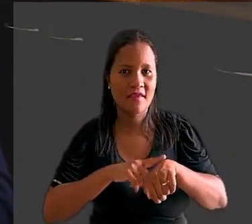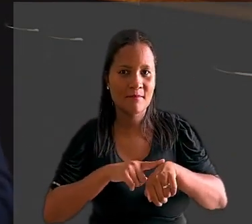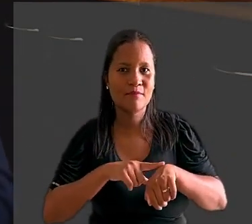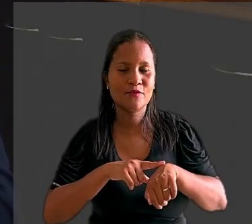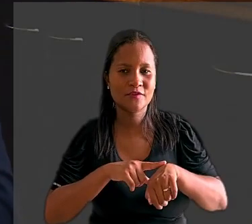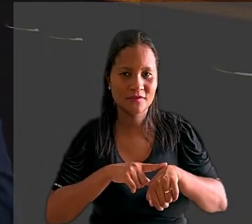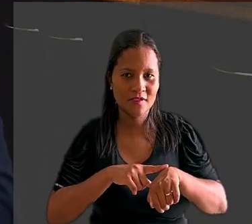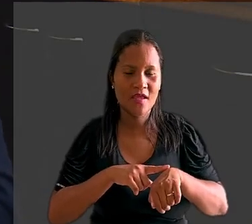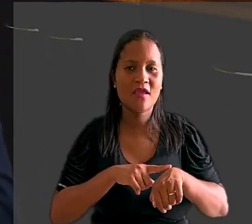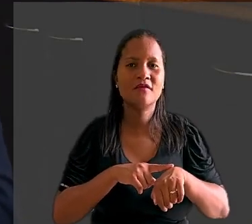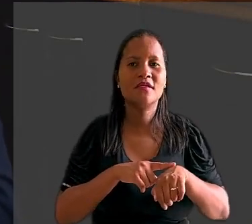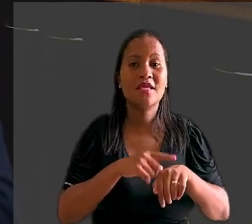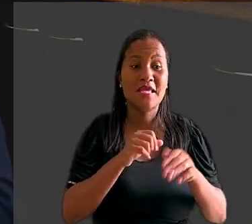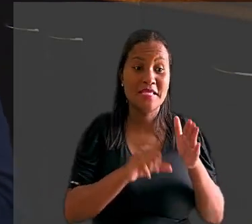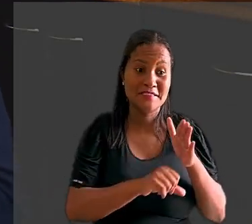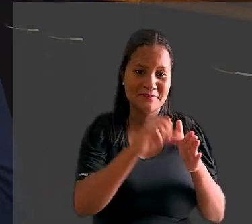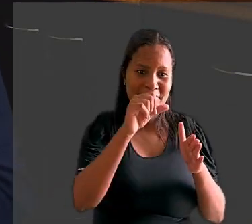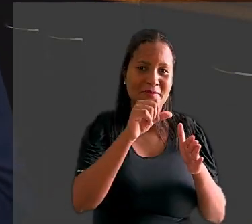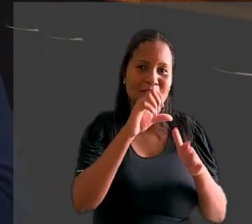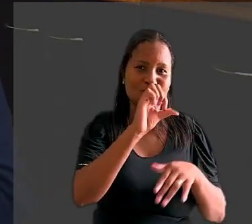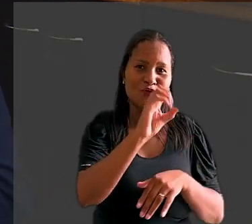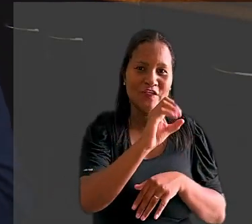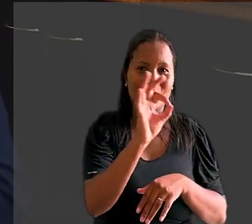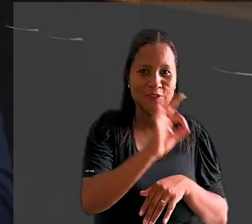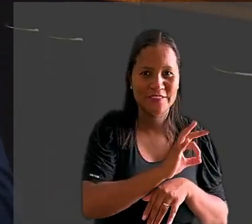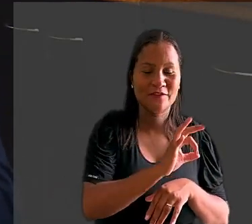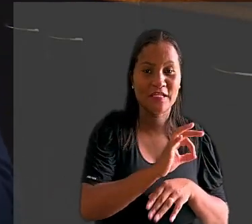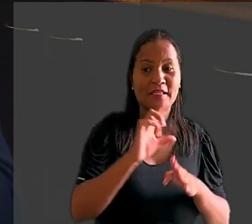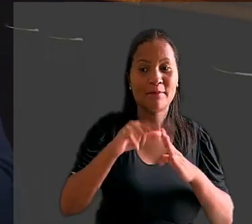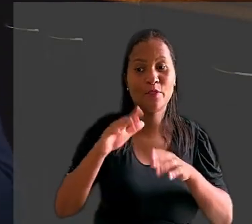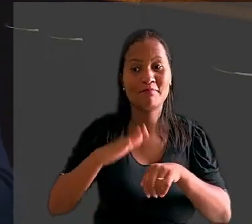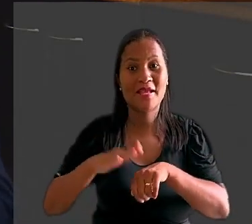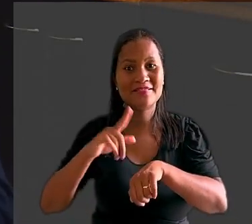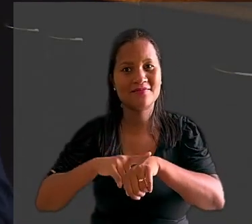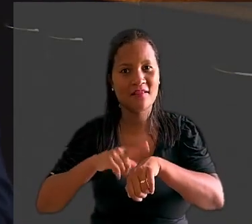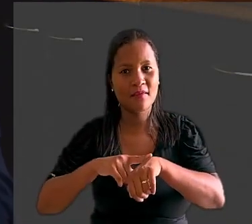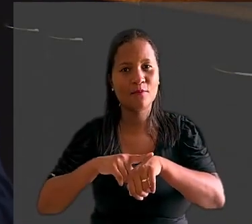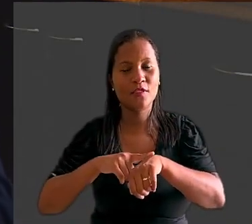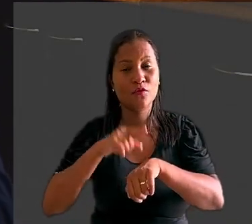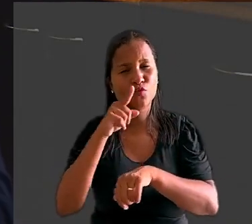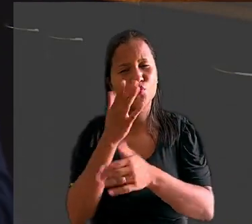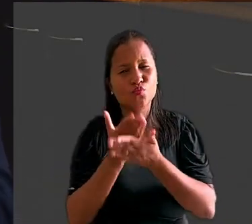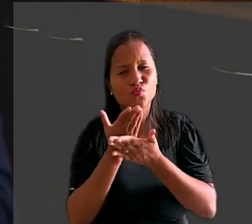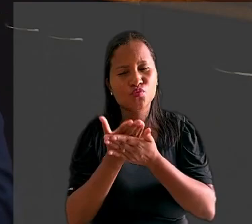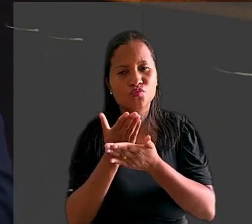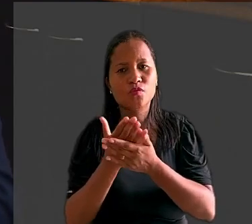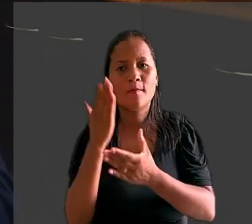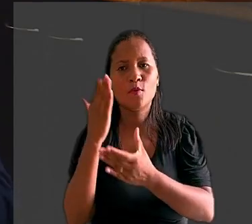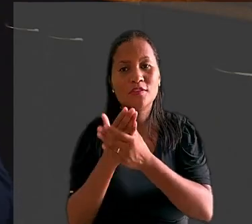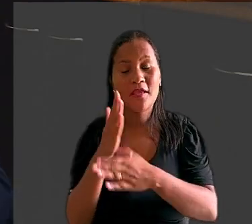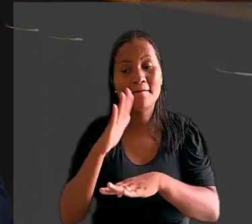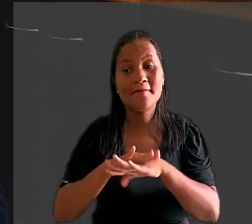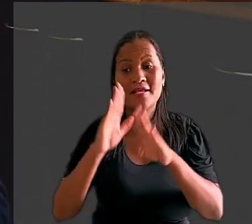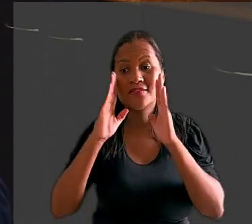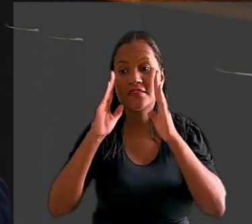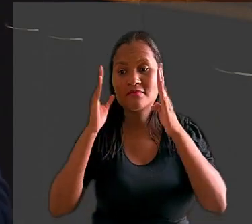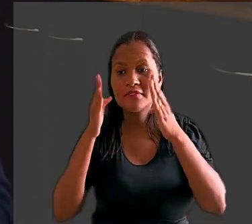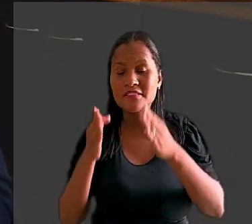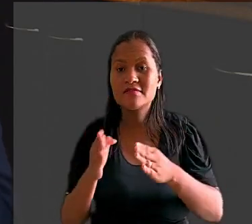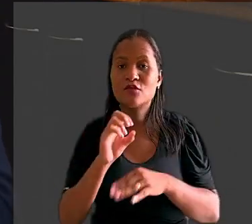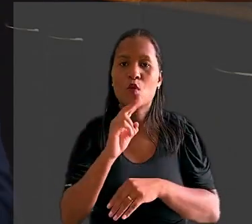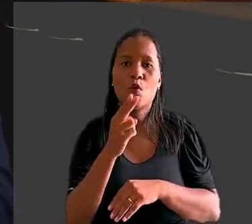representam ali 90% dos casos, depois, com mais tempo, você vai estudar os casos mais específicos ou que ainda não